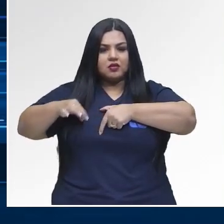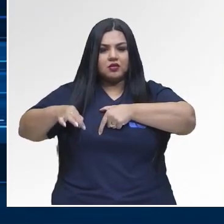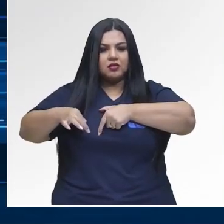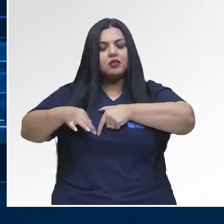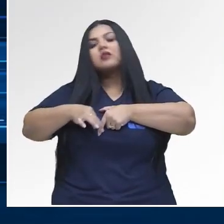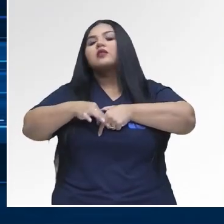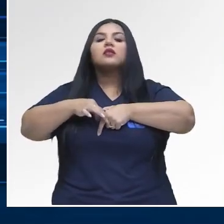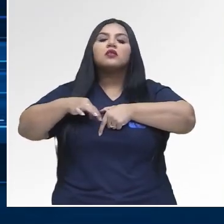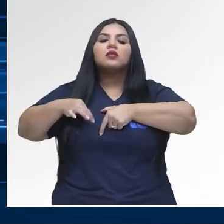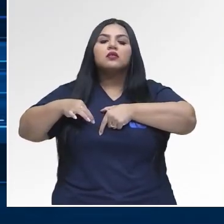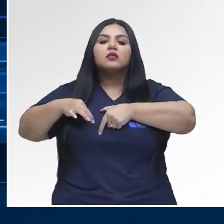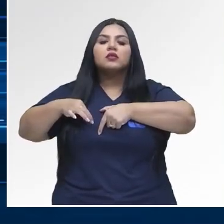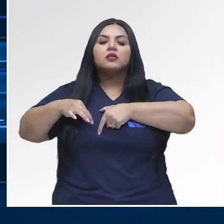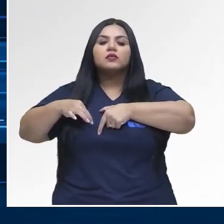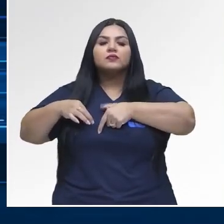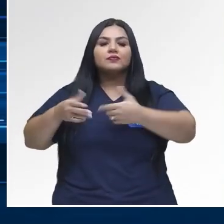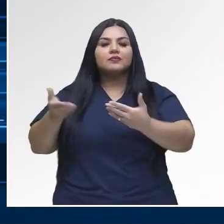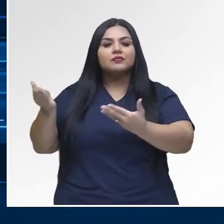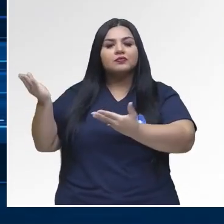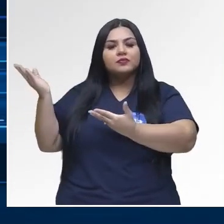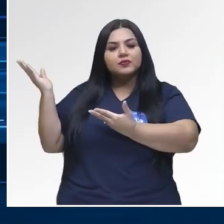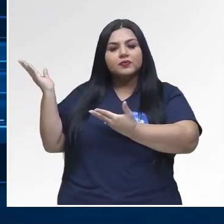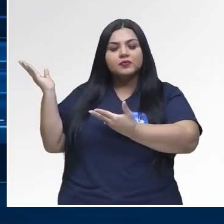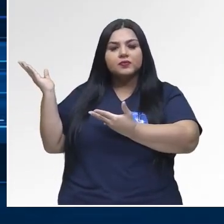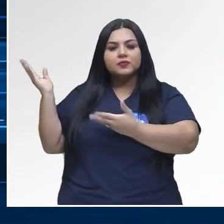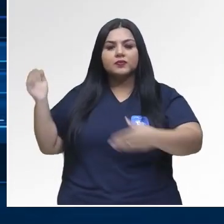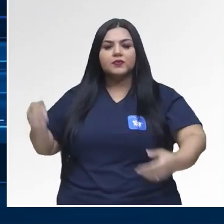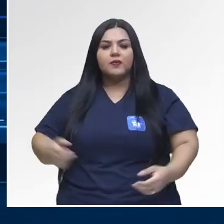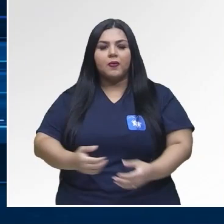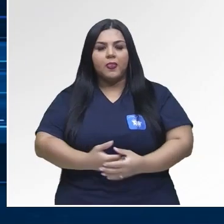pulmonares. São esses aqui, ó.